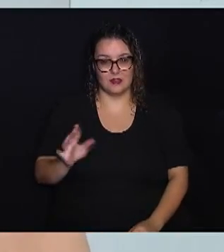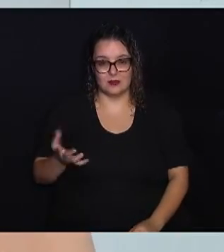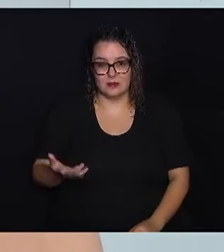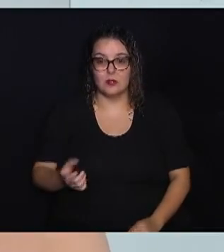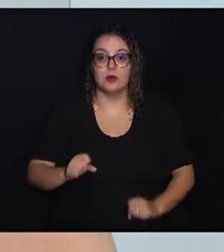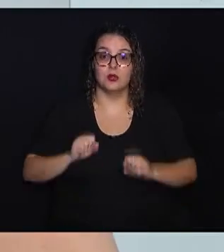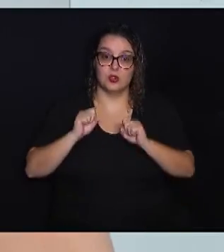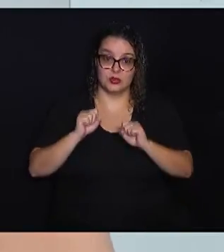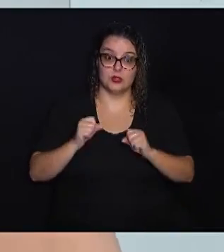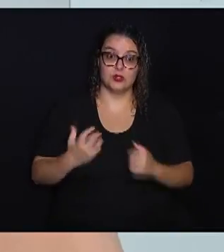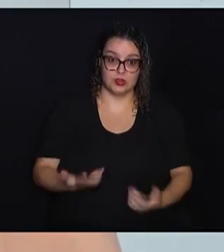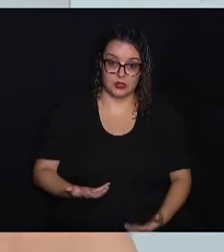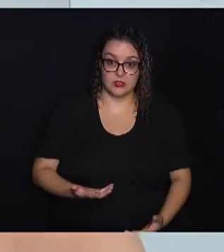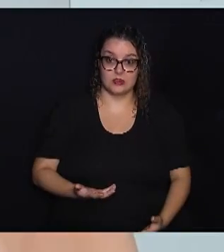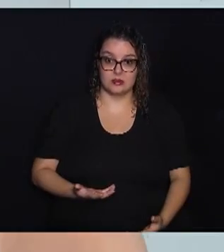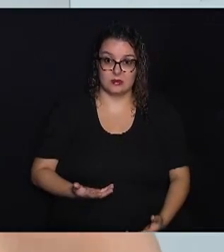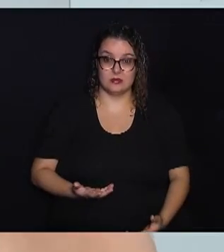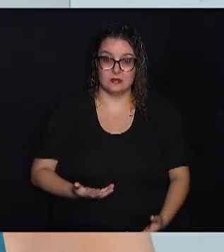elas possam